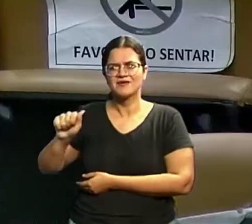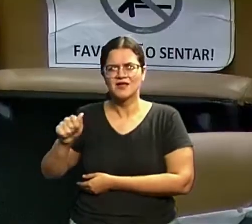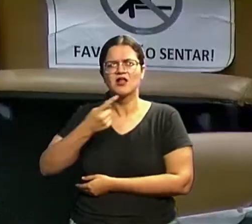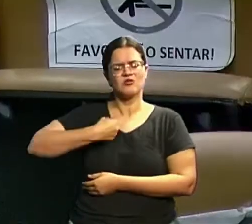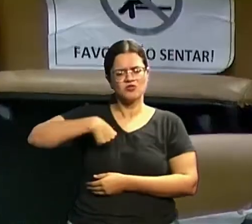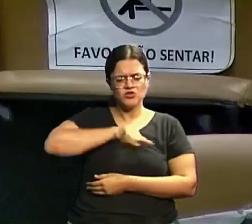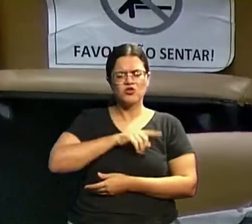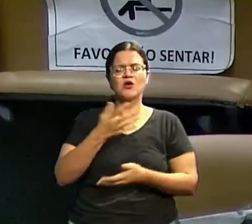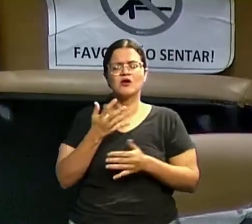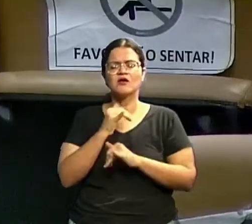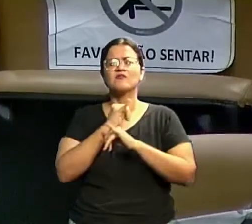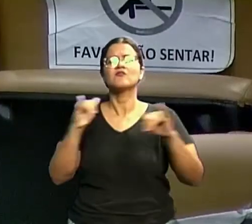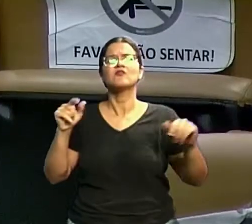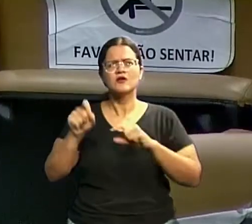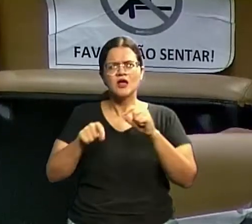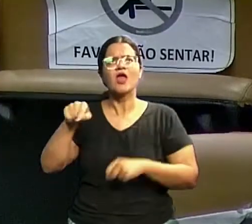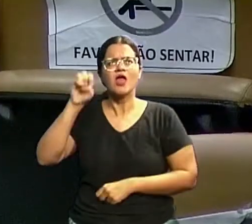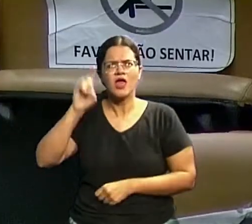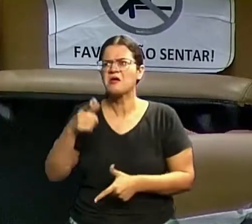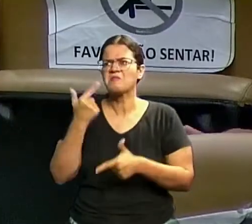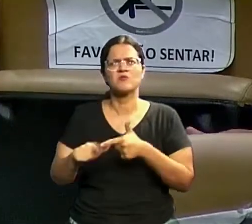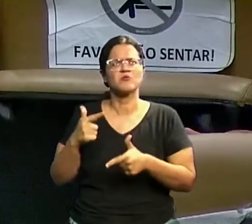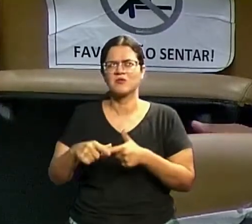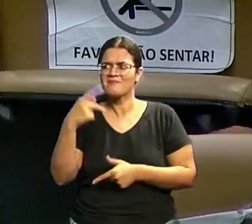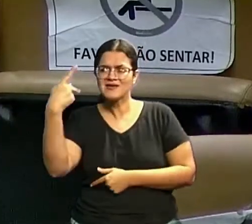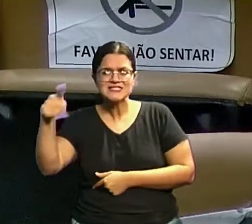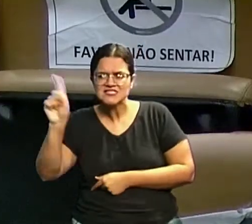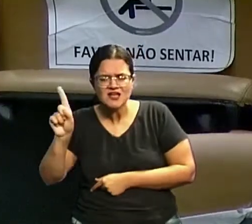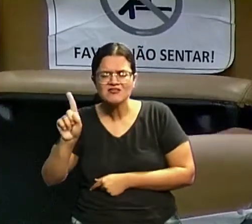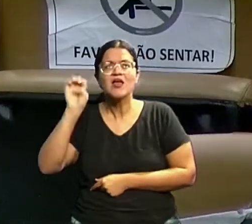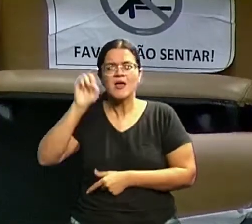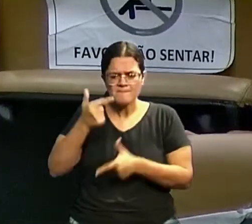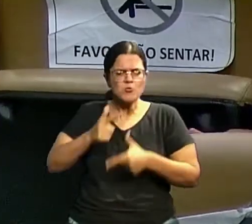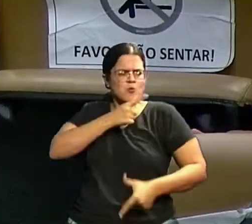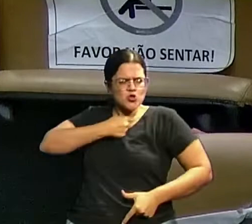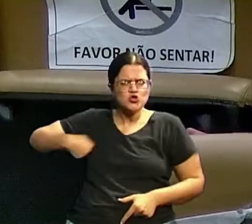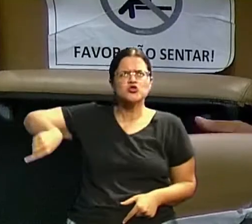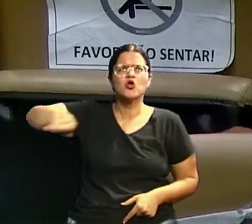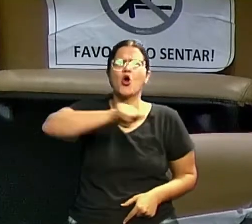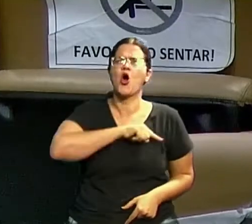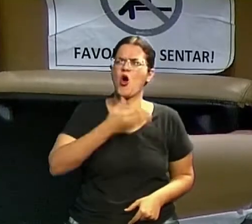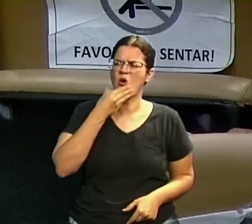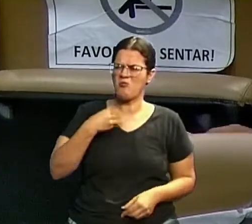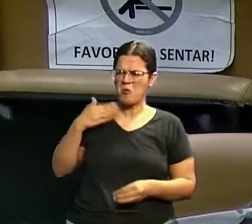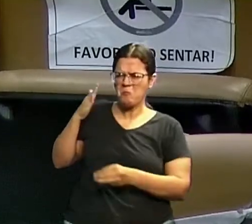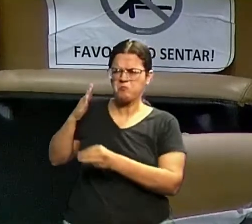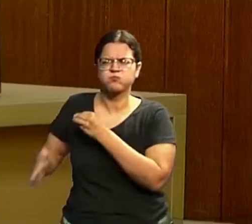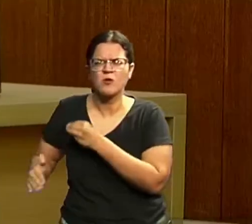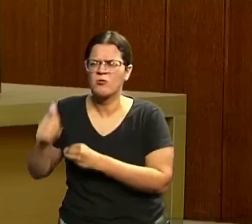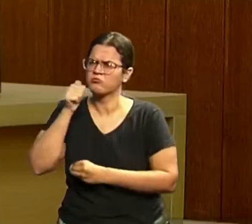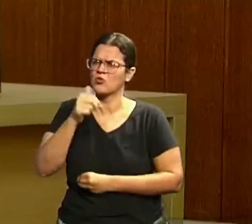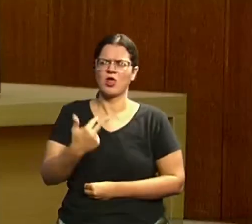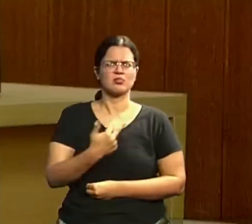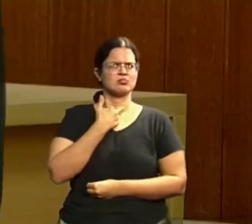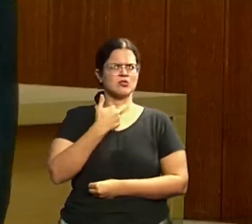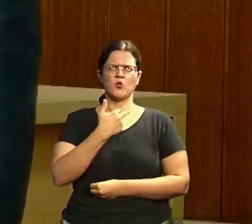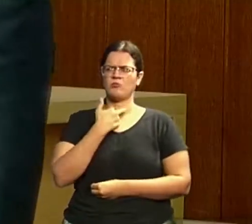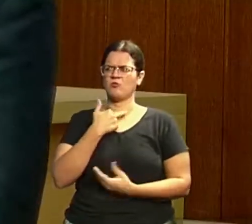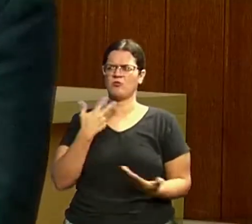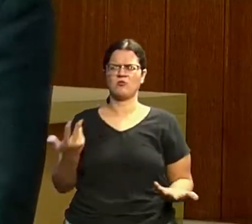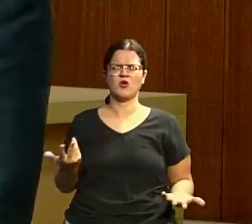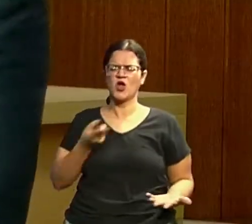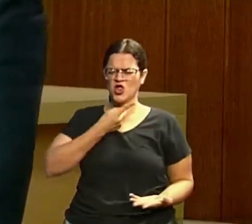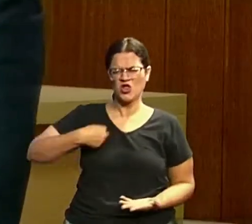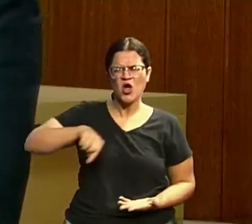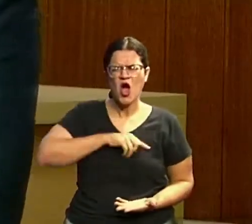aqui dizer que esse é um problema não dela, é um problema nosso, dos homens, é um problema nosso. São